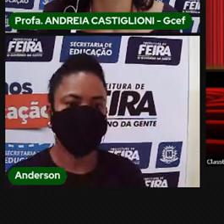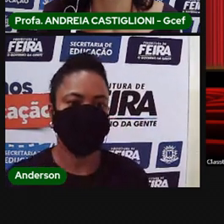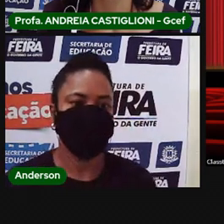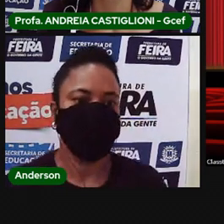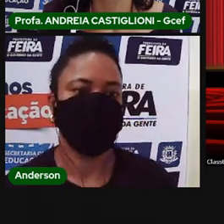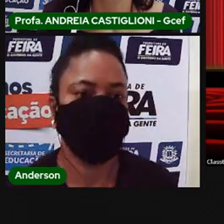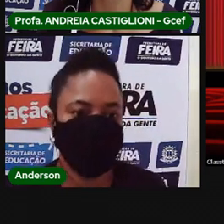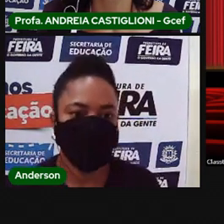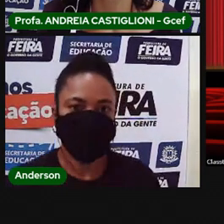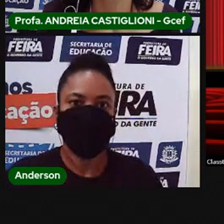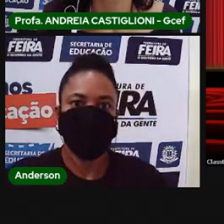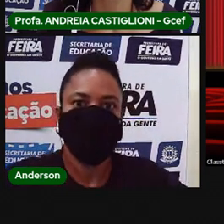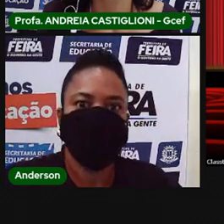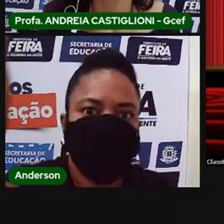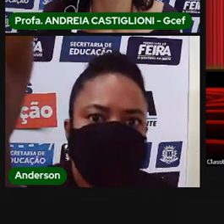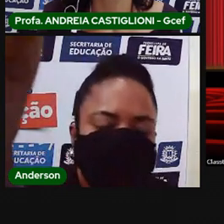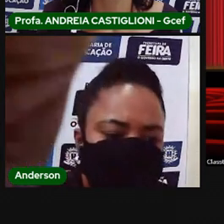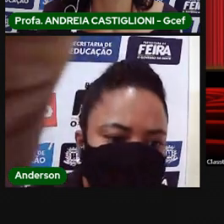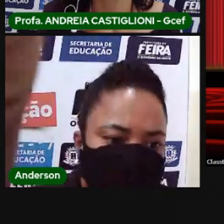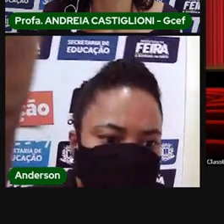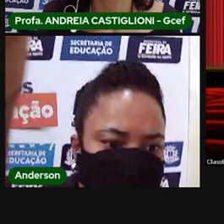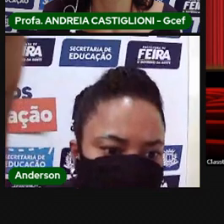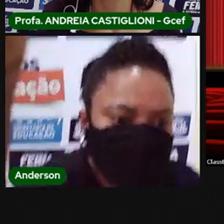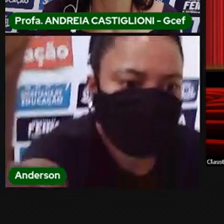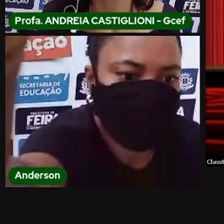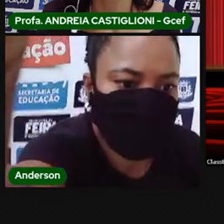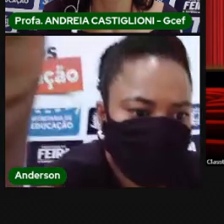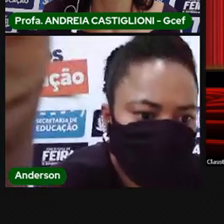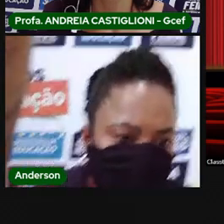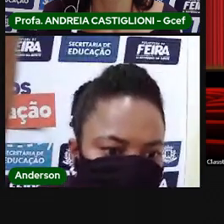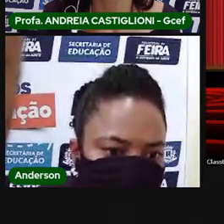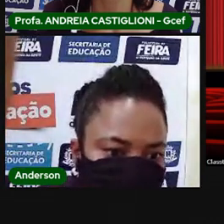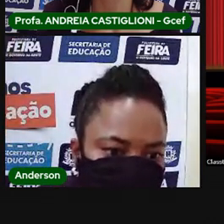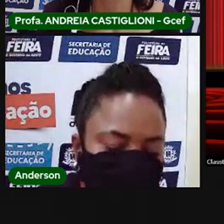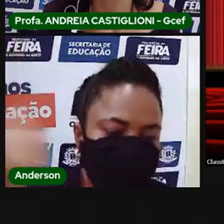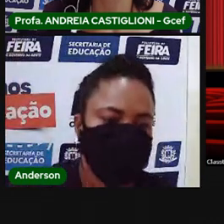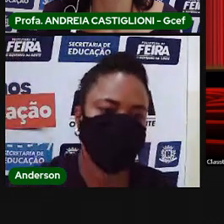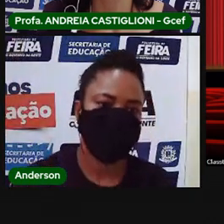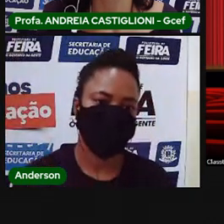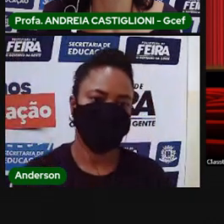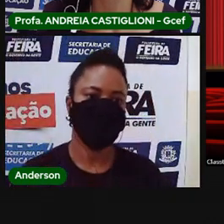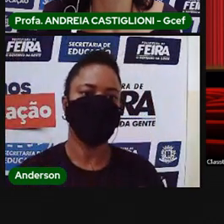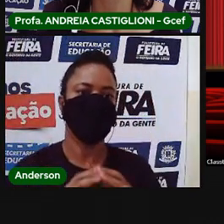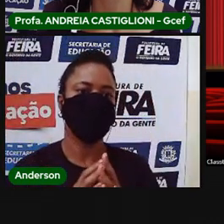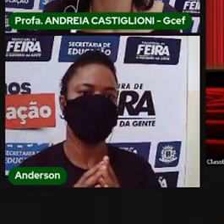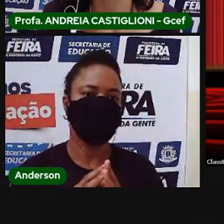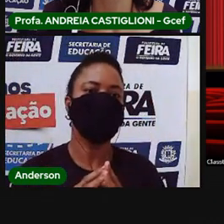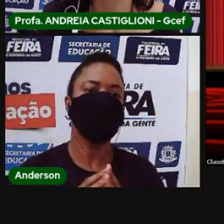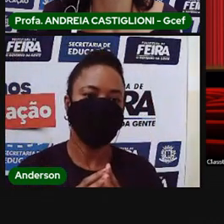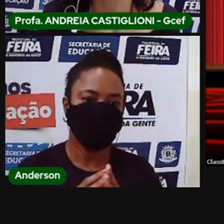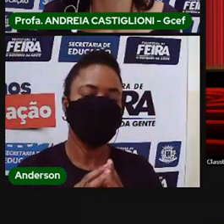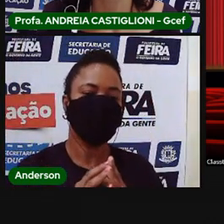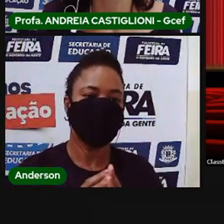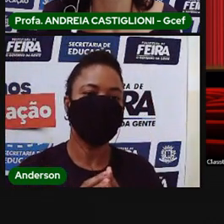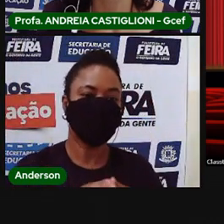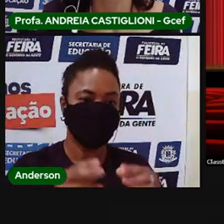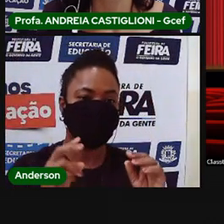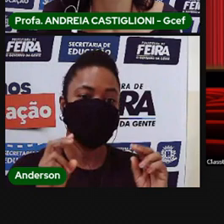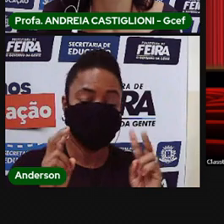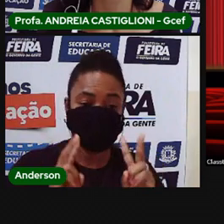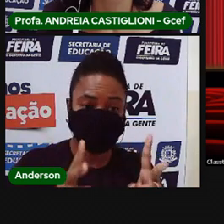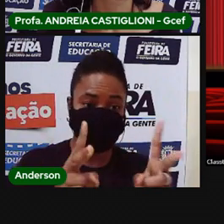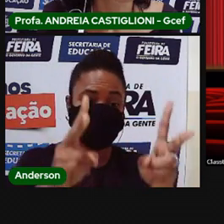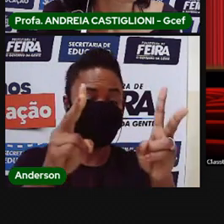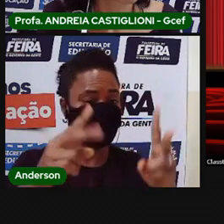conexões mais saudáveis também com os outros. Então, é sempre mostrando o que você é, quem você é para as